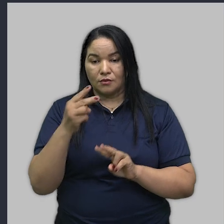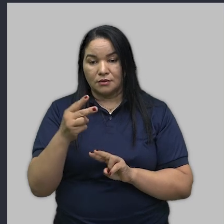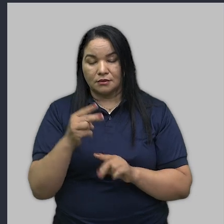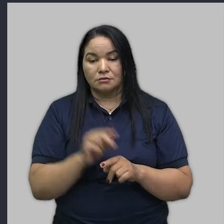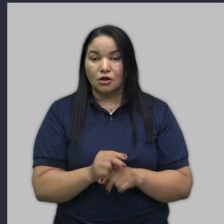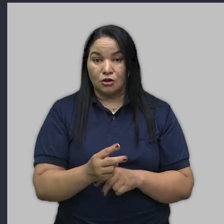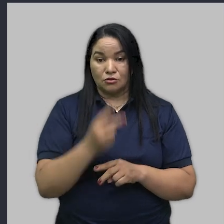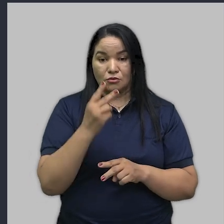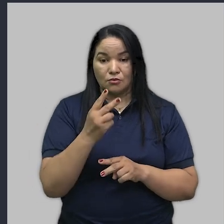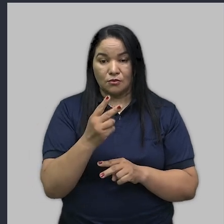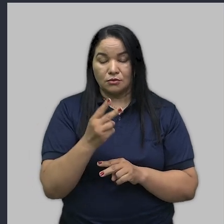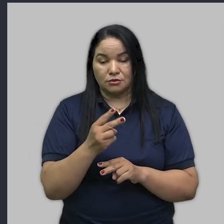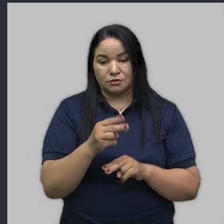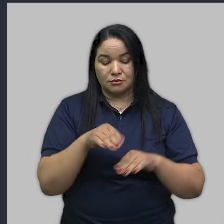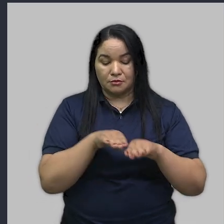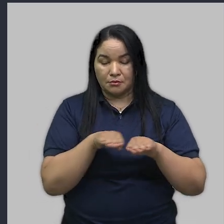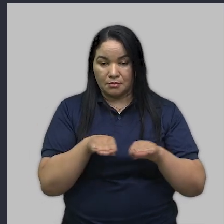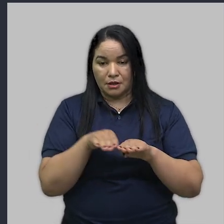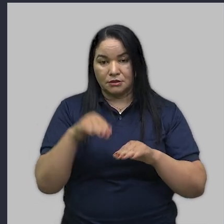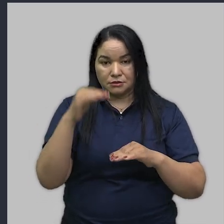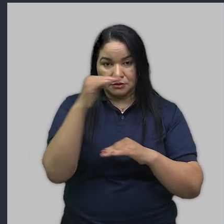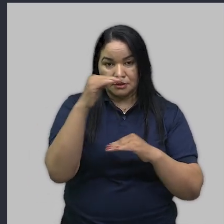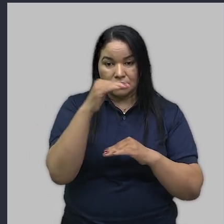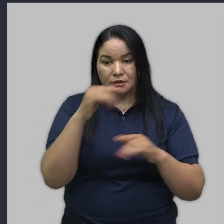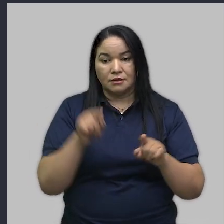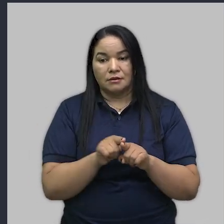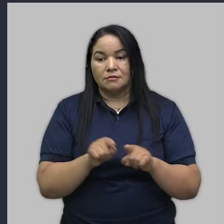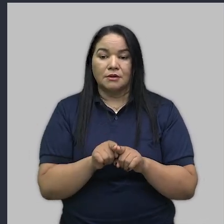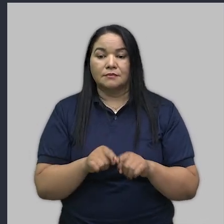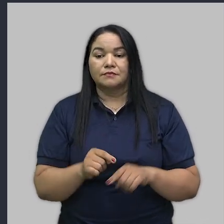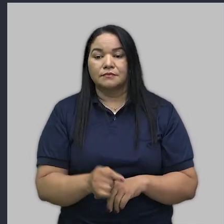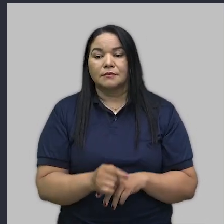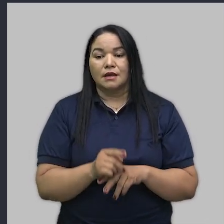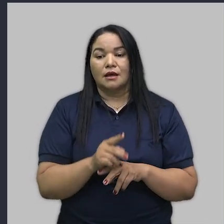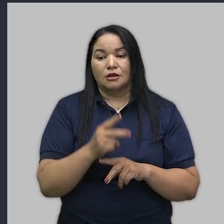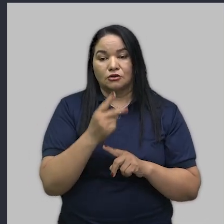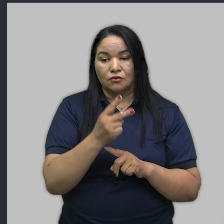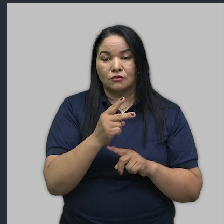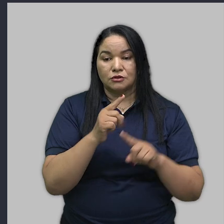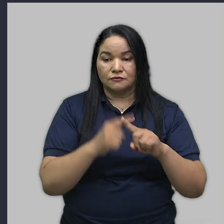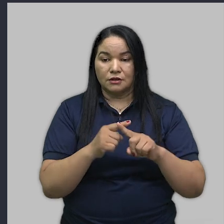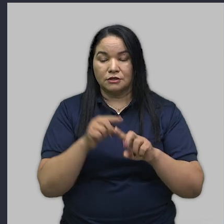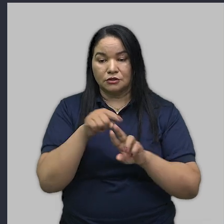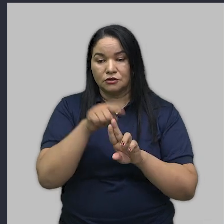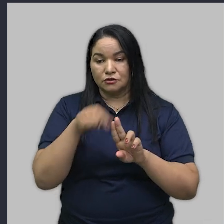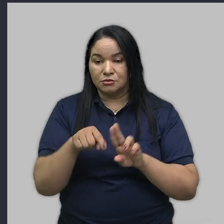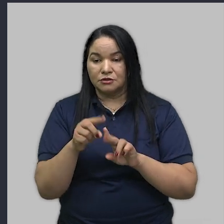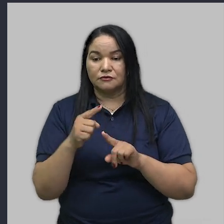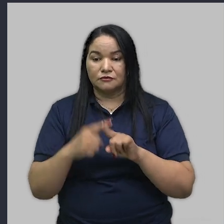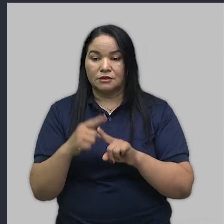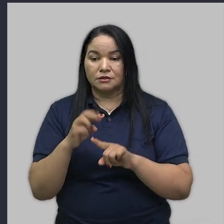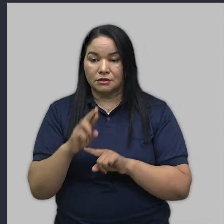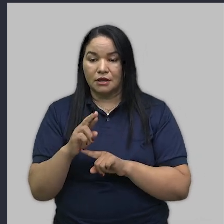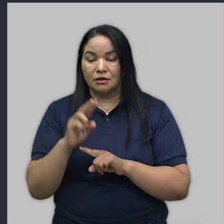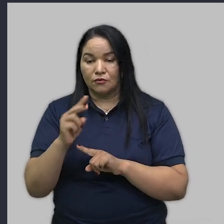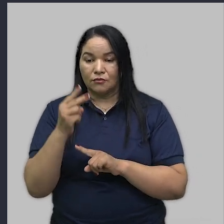duas bases, áreas das bases igual a 2 vezes π vezes raio ao